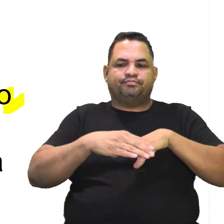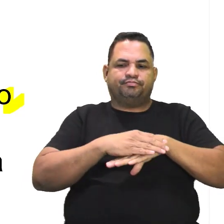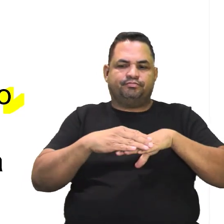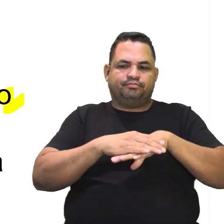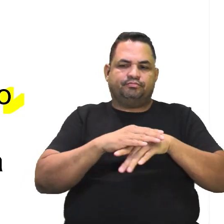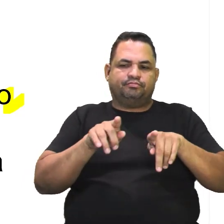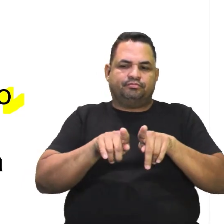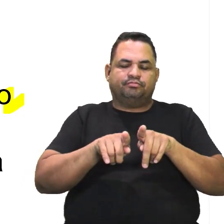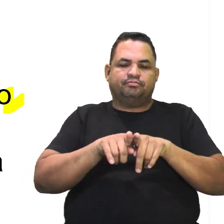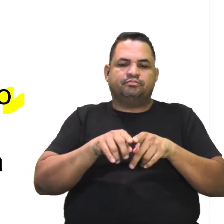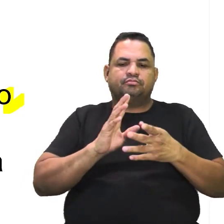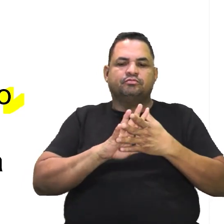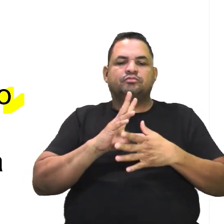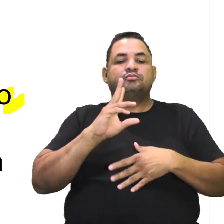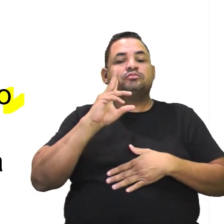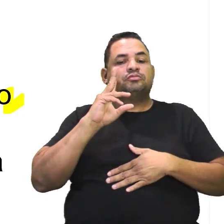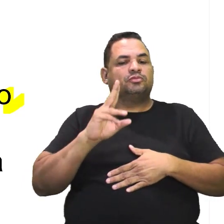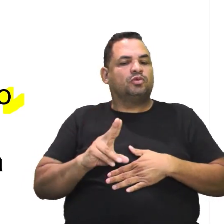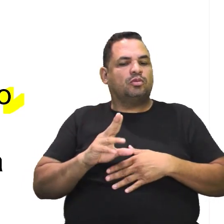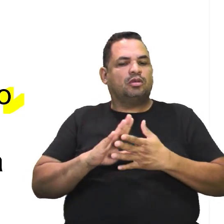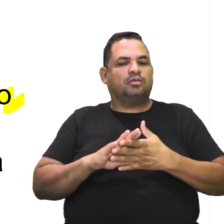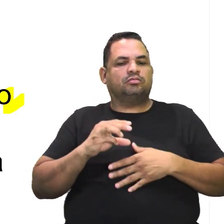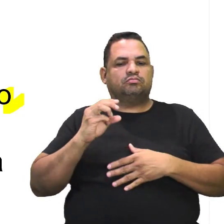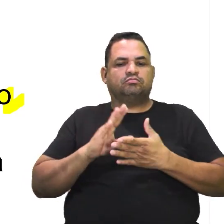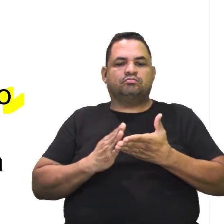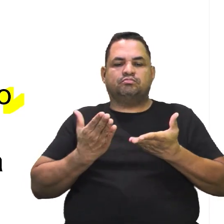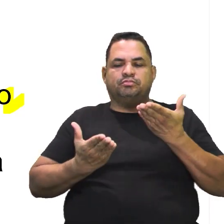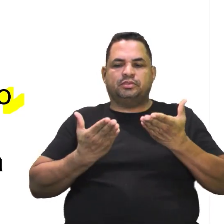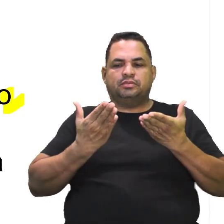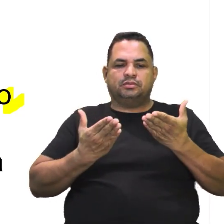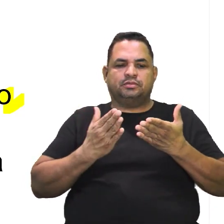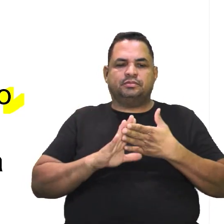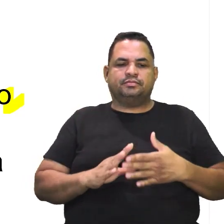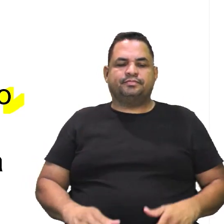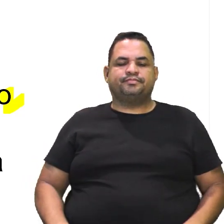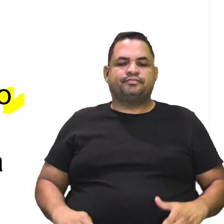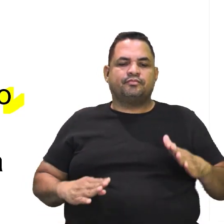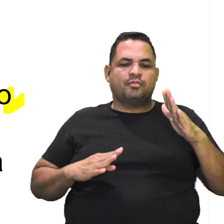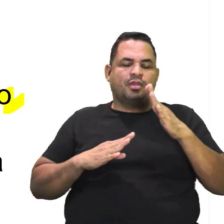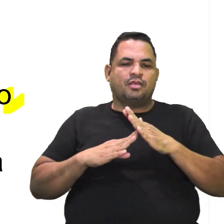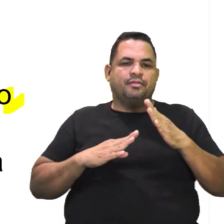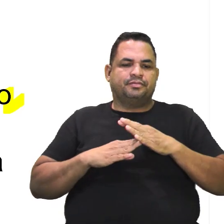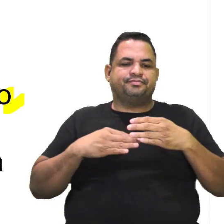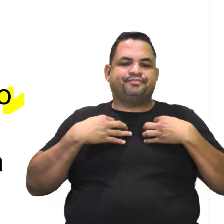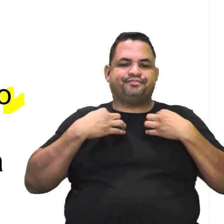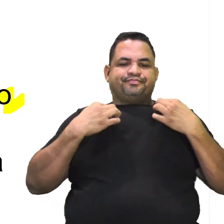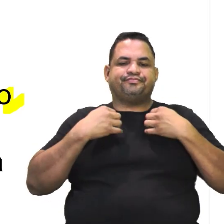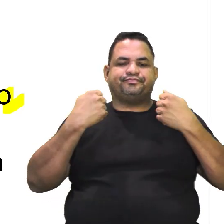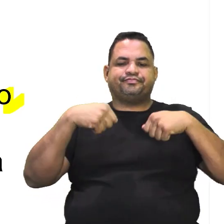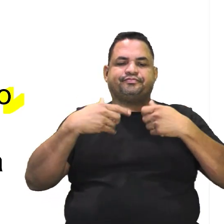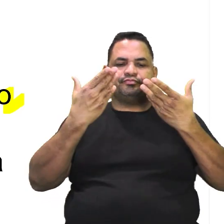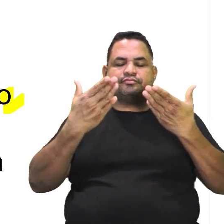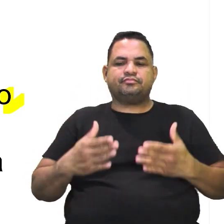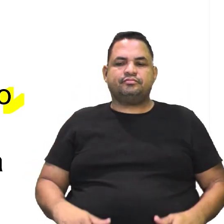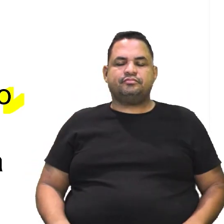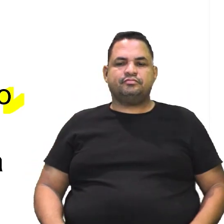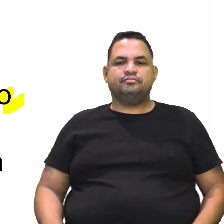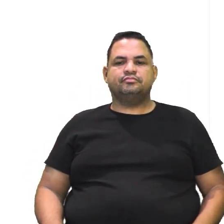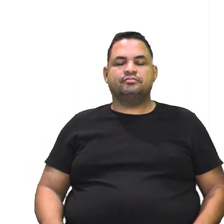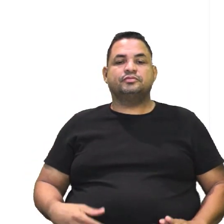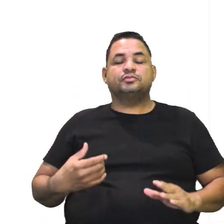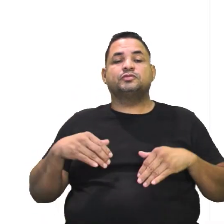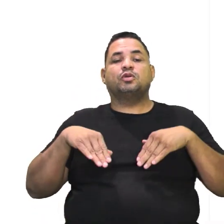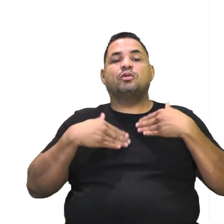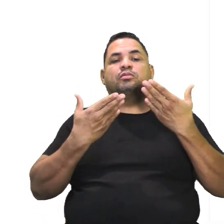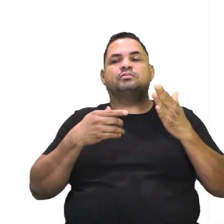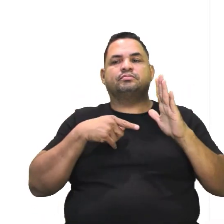exercício ele nos disse isso. Verdade. E outra coisinha importantíssima aqui, né? Máximo de camisetas né? possíveis. Então bora ver qual é o comando,